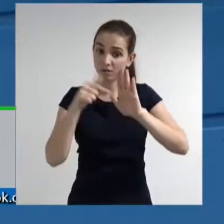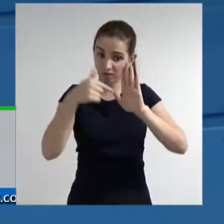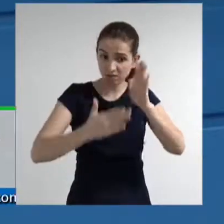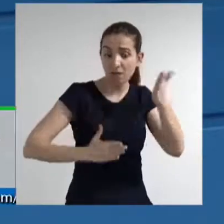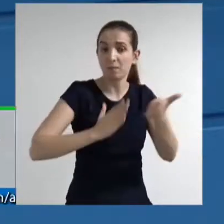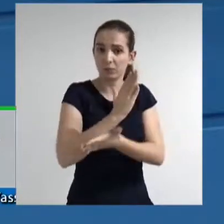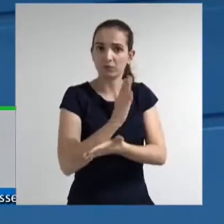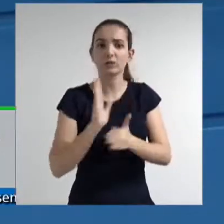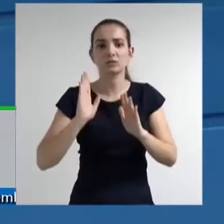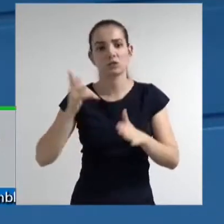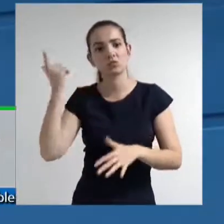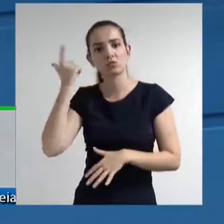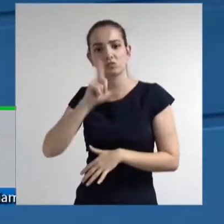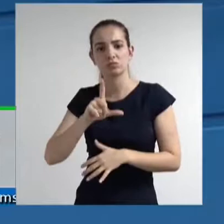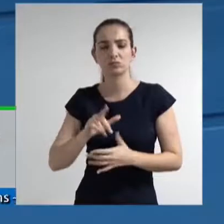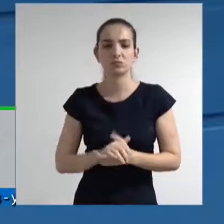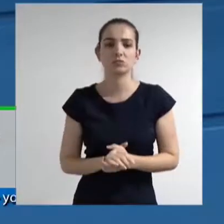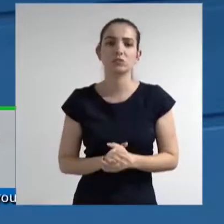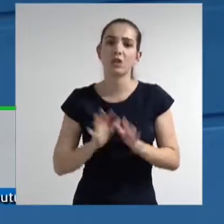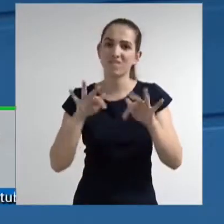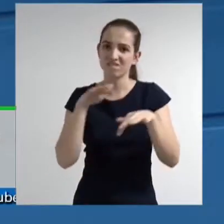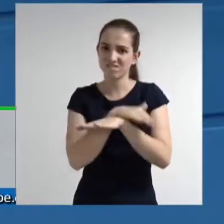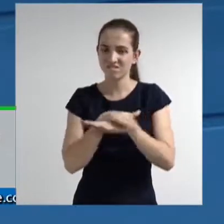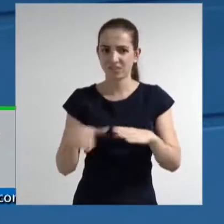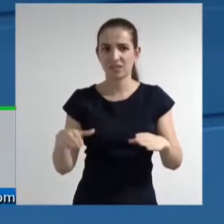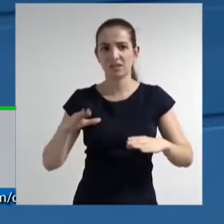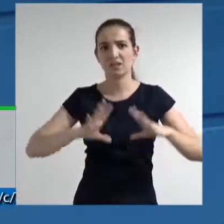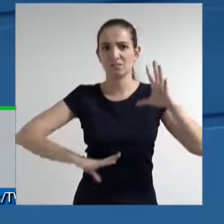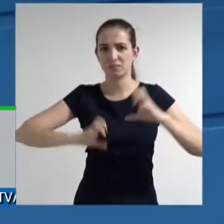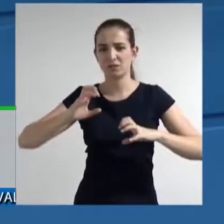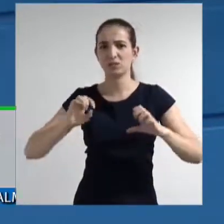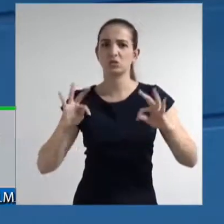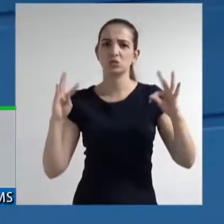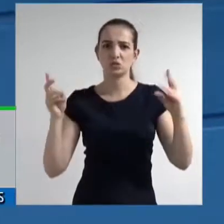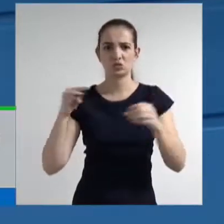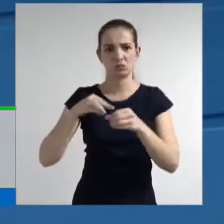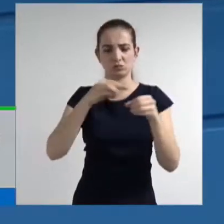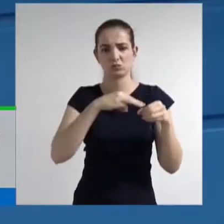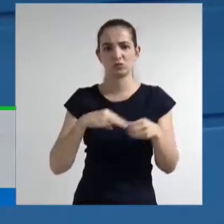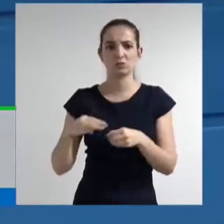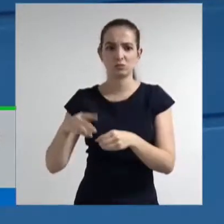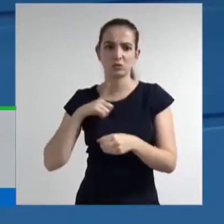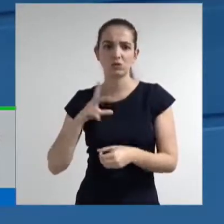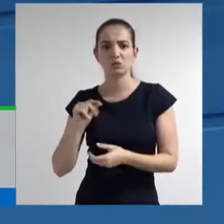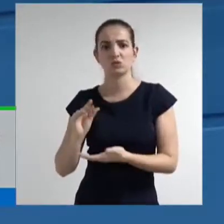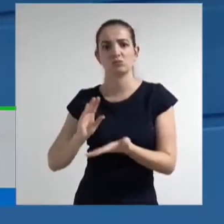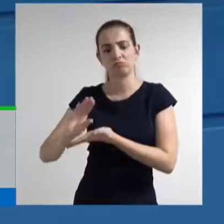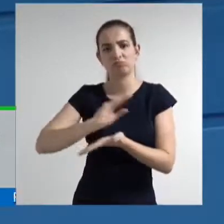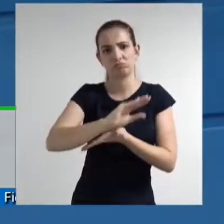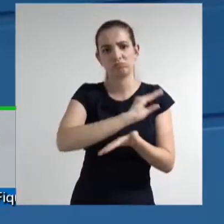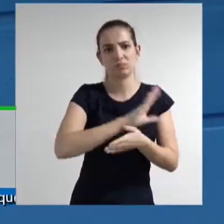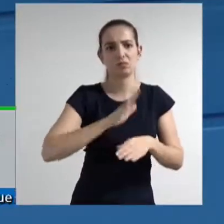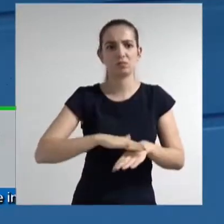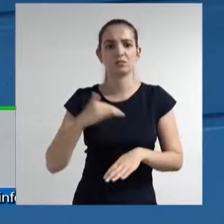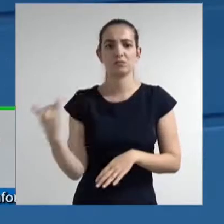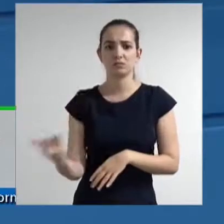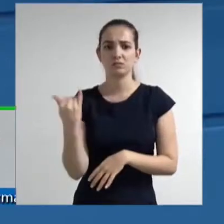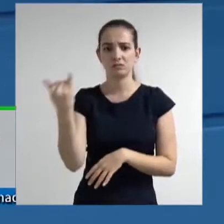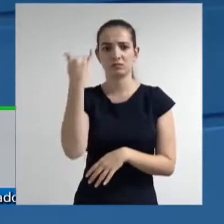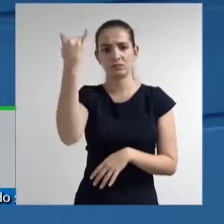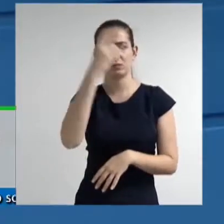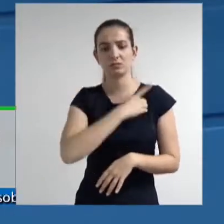aprovada, vai chegar ao fim e, se Deus quiser, todos os municípios vão receber suas partes. E mais importante, deputado Amarildo,